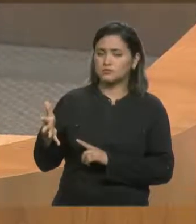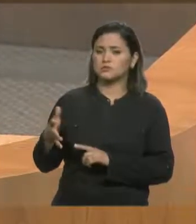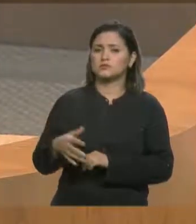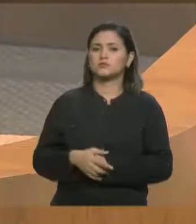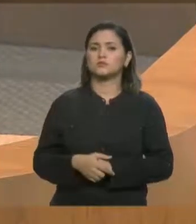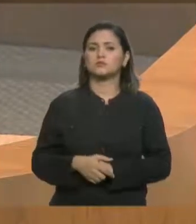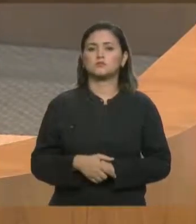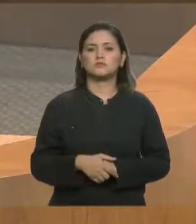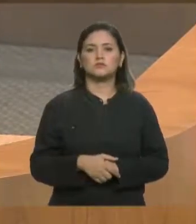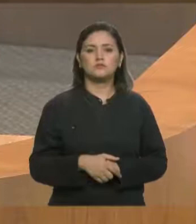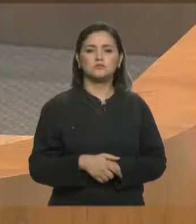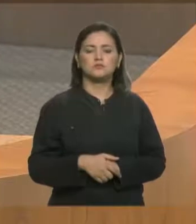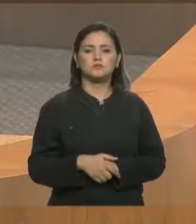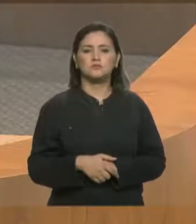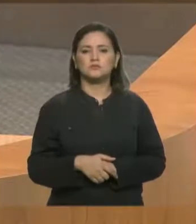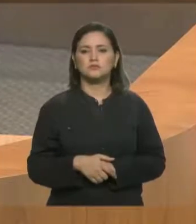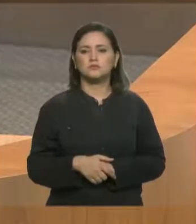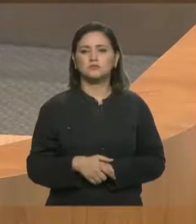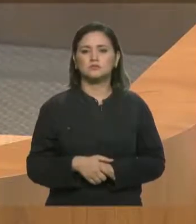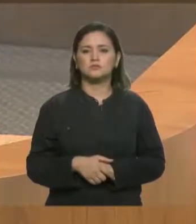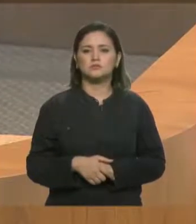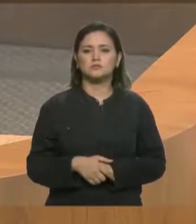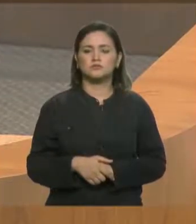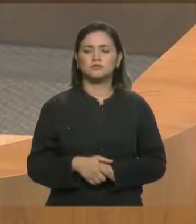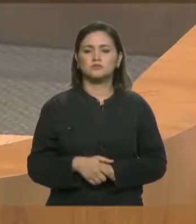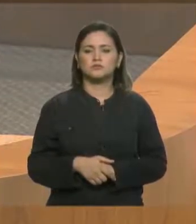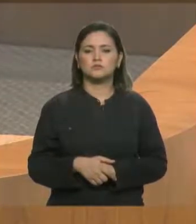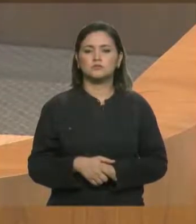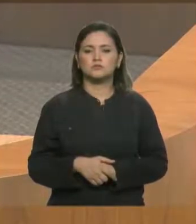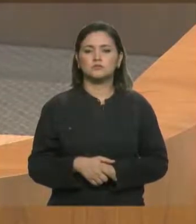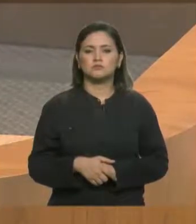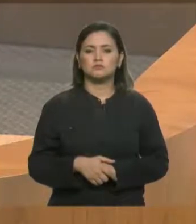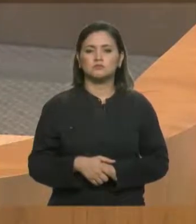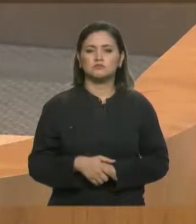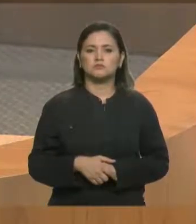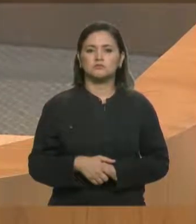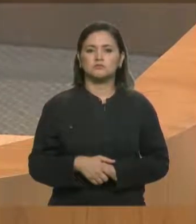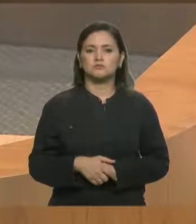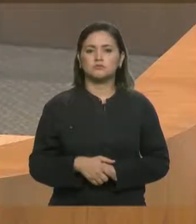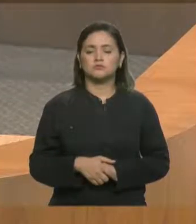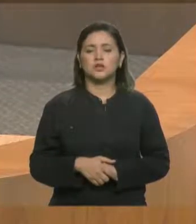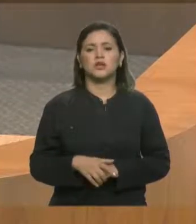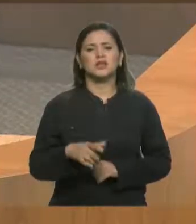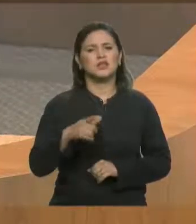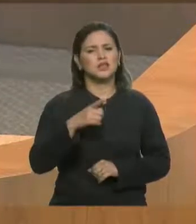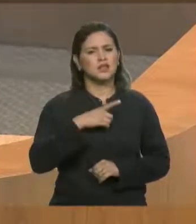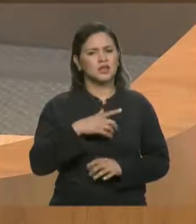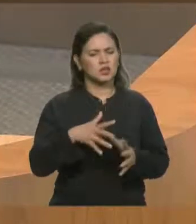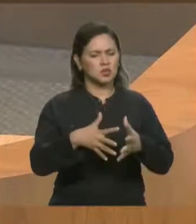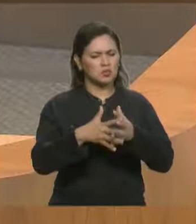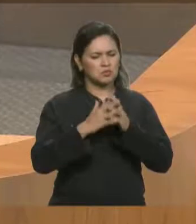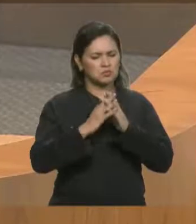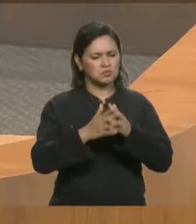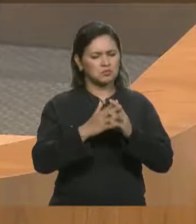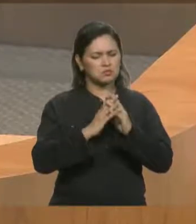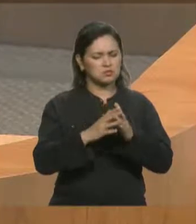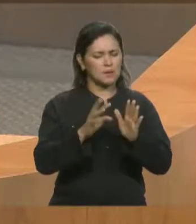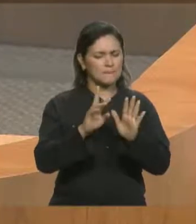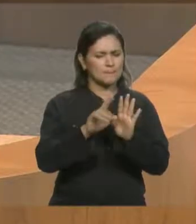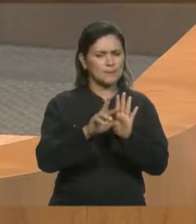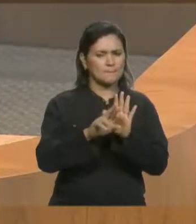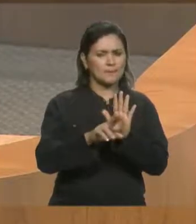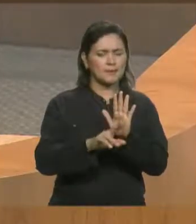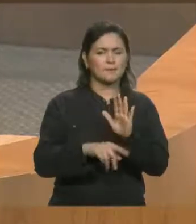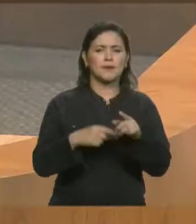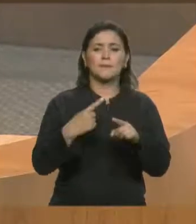referência a vários outros conflitos que ocorrem pela posse de terra no estado do Maranhão, nós temos defendido